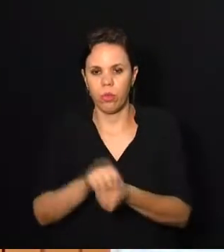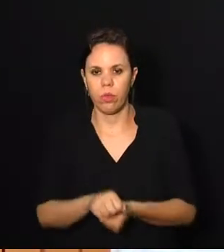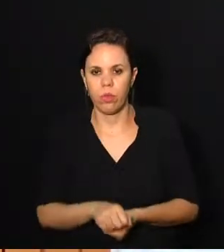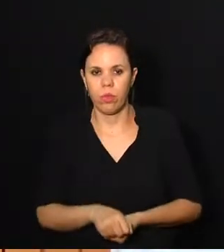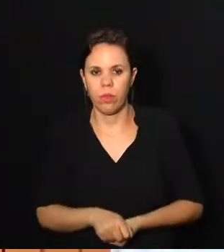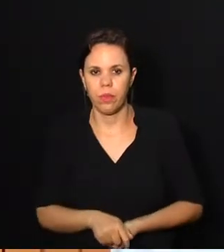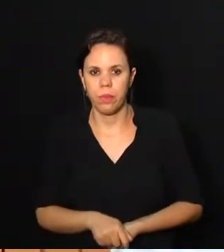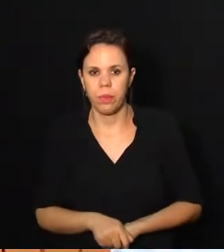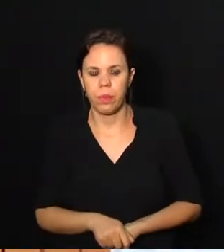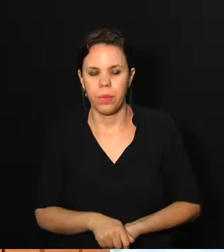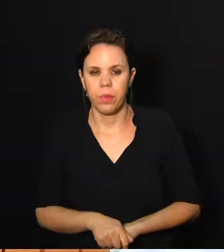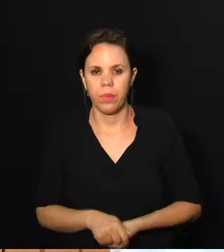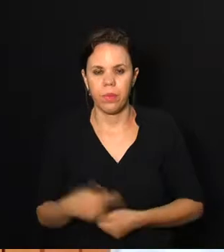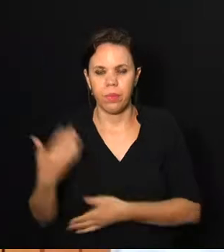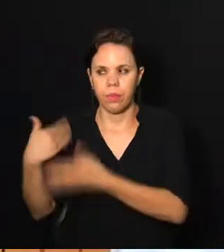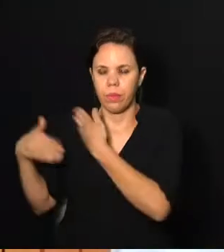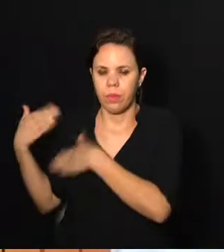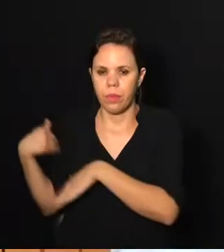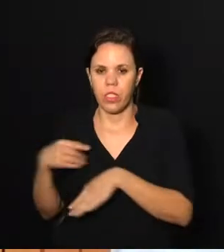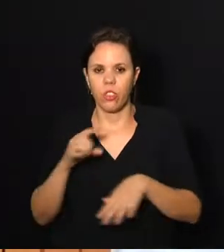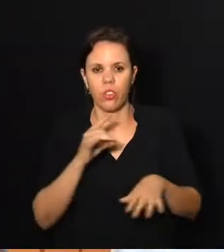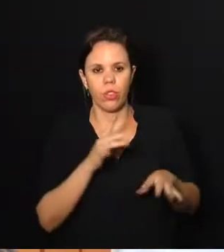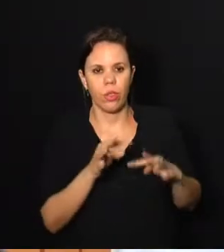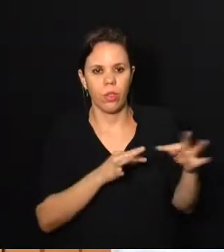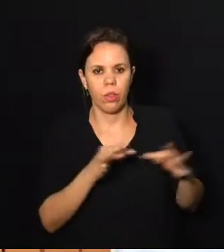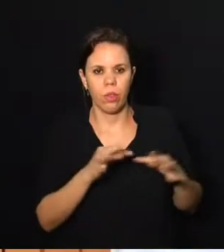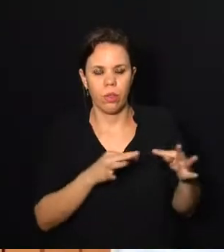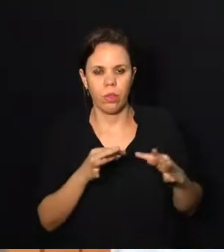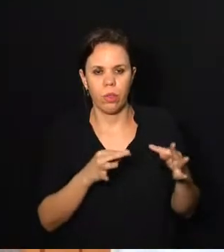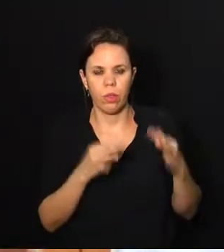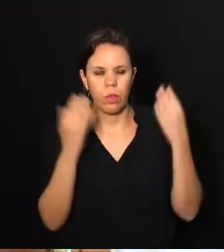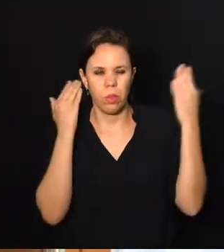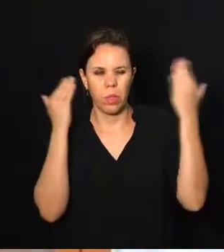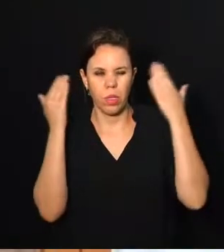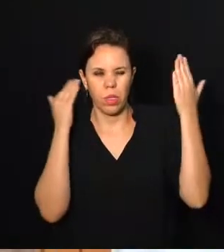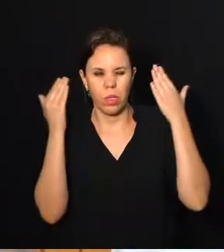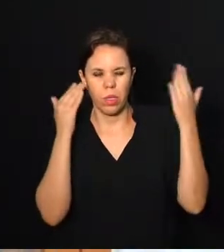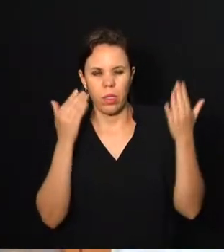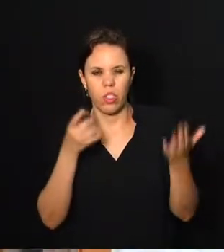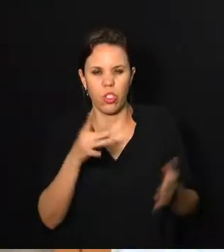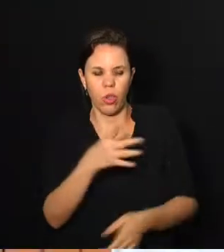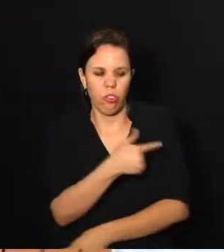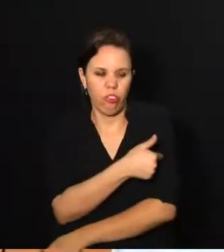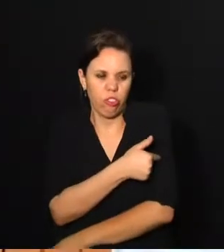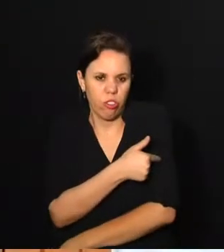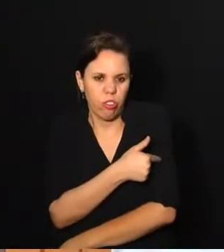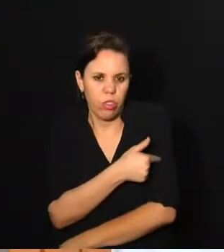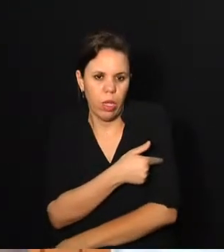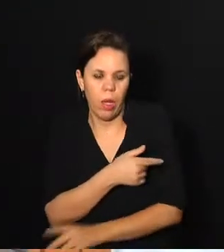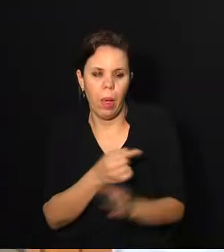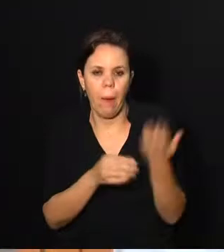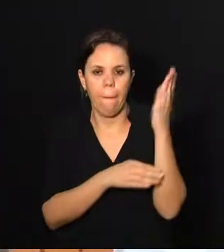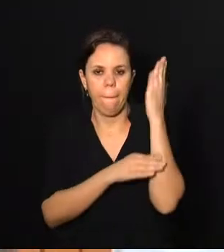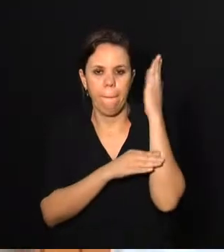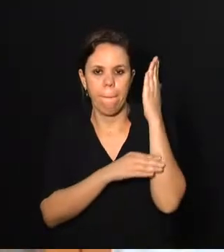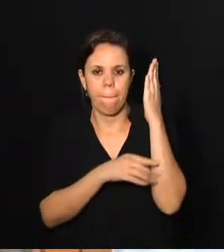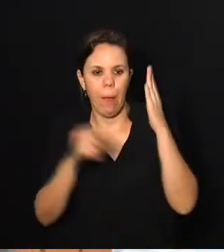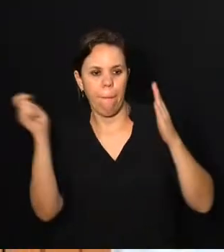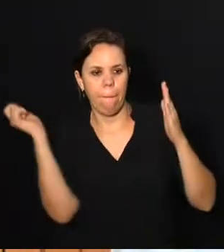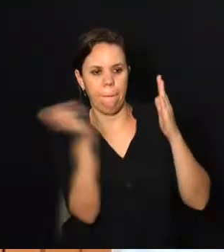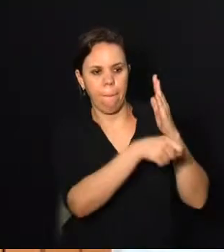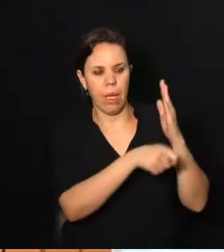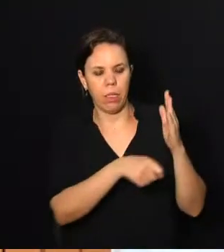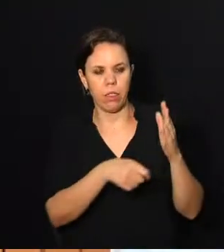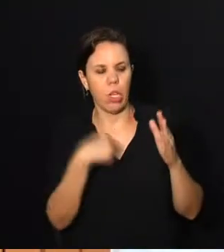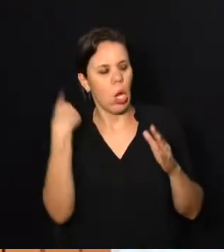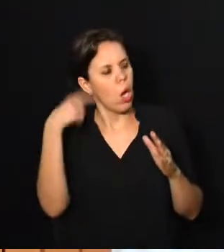Ferreira. Né? Porque antigamente se tratava de psiquiatria com injeção, né? Com pau de macarrão, que a gente falava, quem trabalhava em hospital de